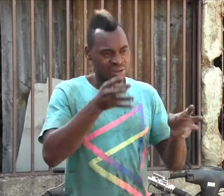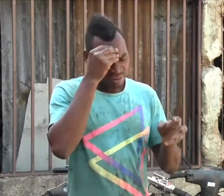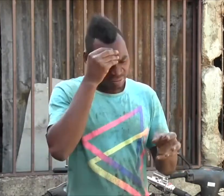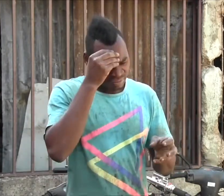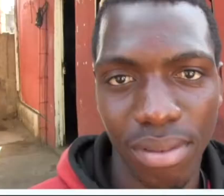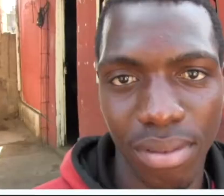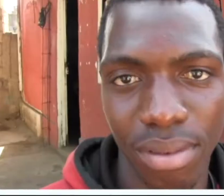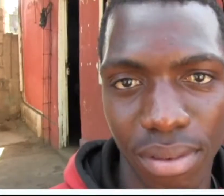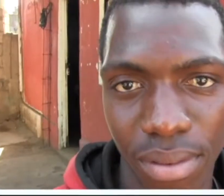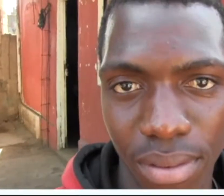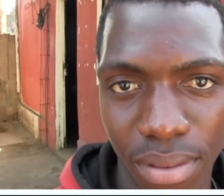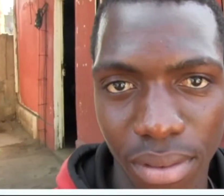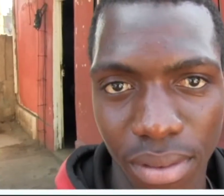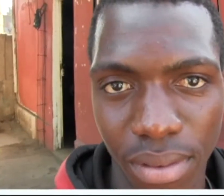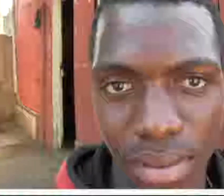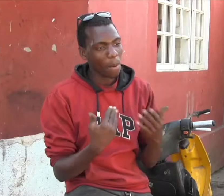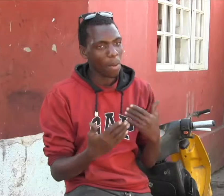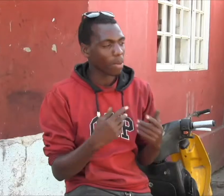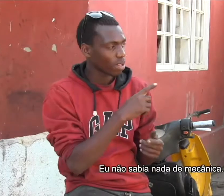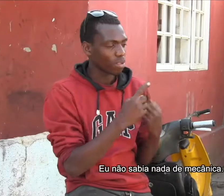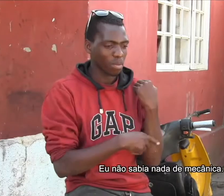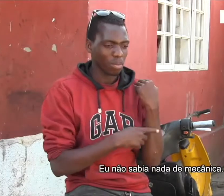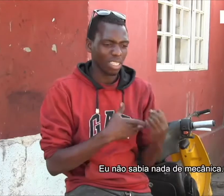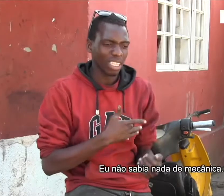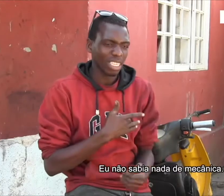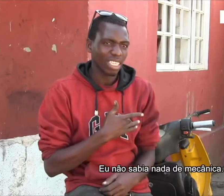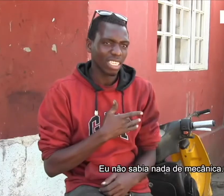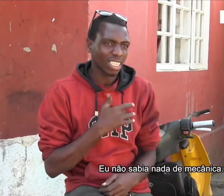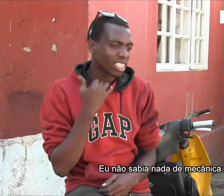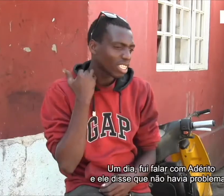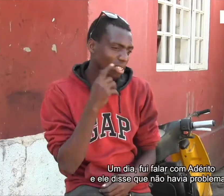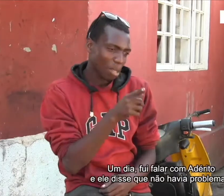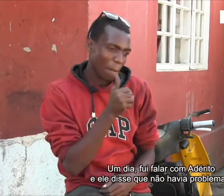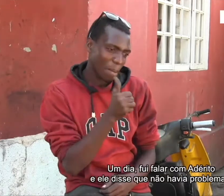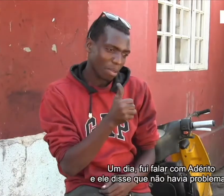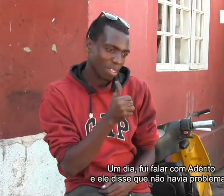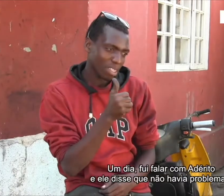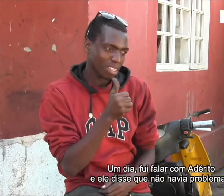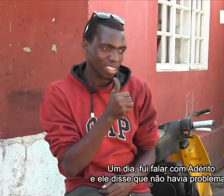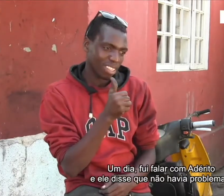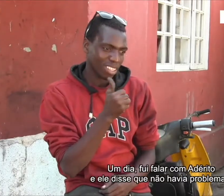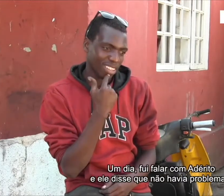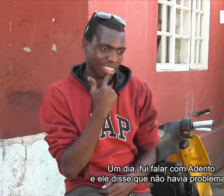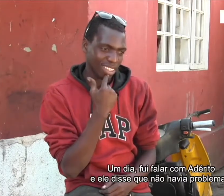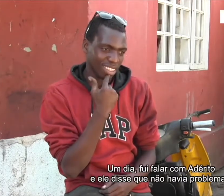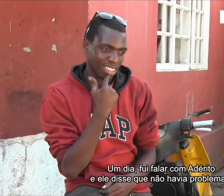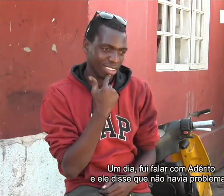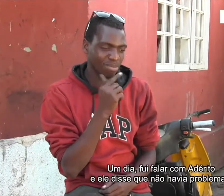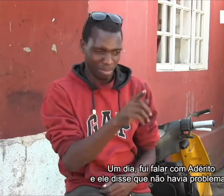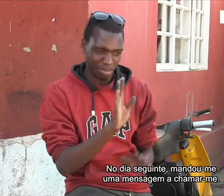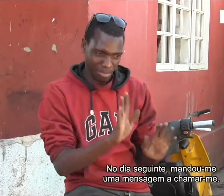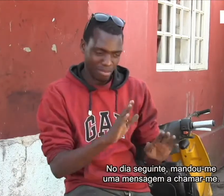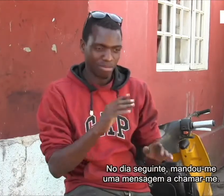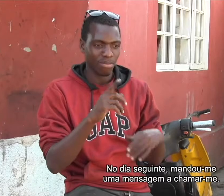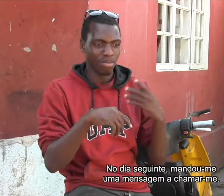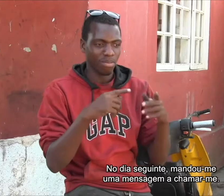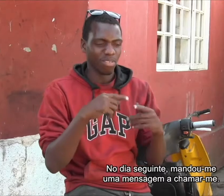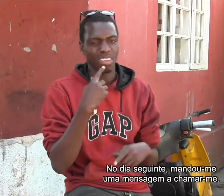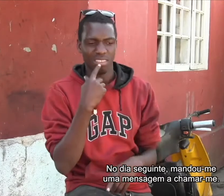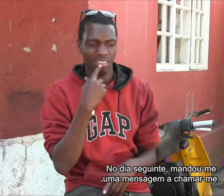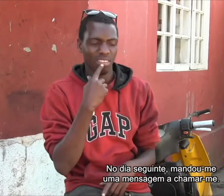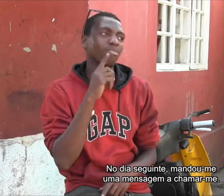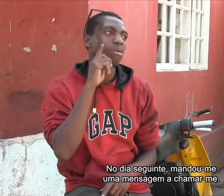não sabia nada de mecânica um dia fui falar com o américa e ele disse que não havia problema no dia seguinte uma nome com